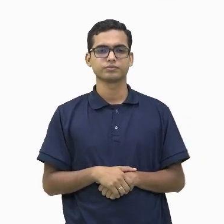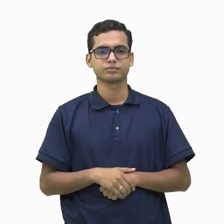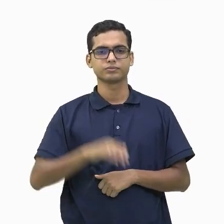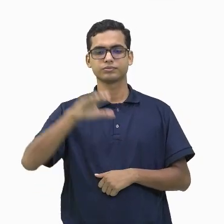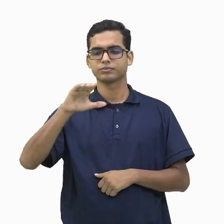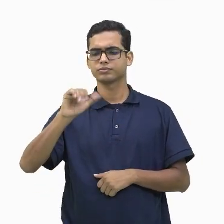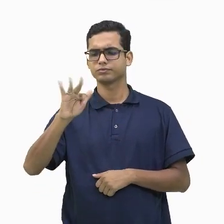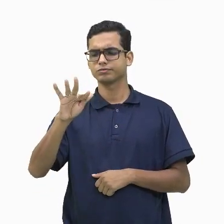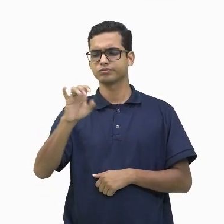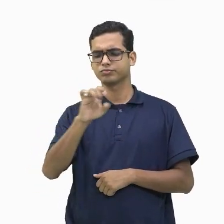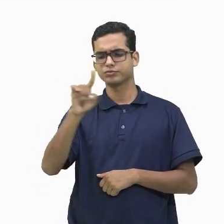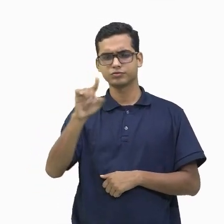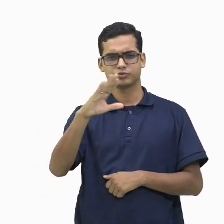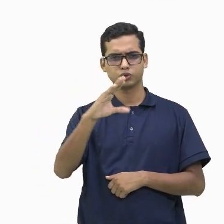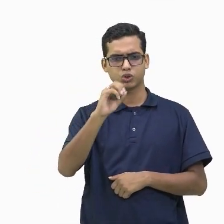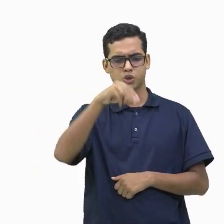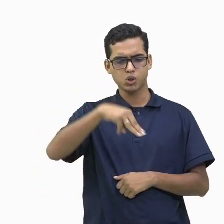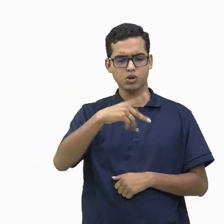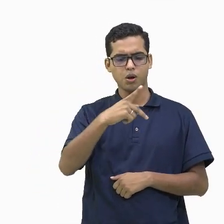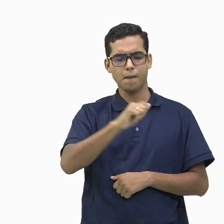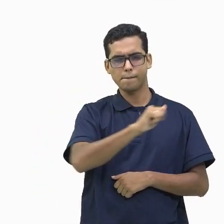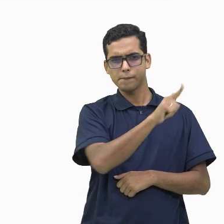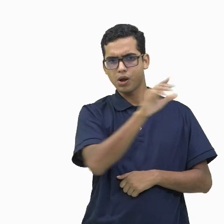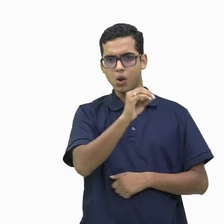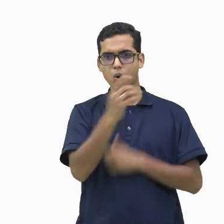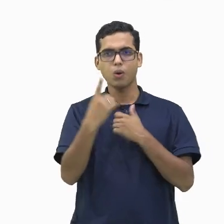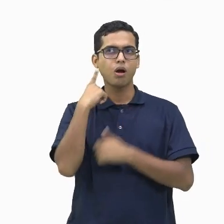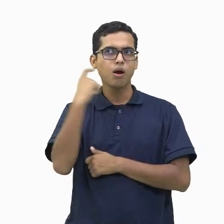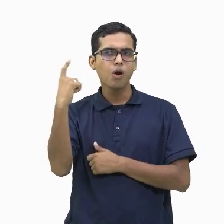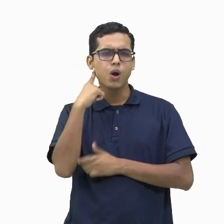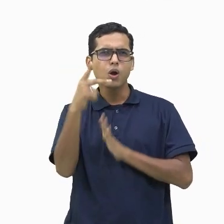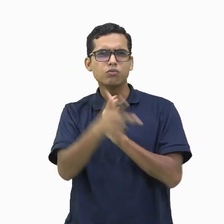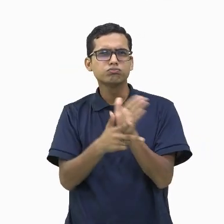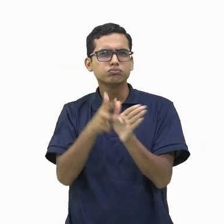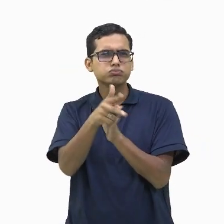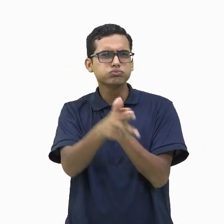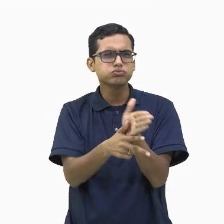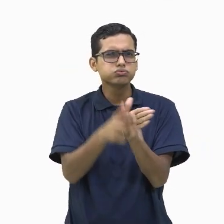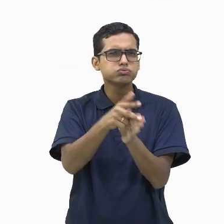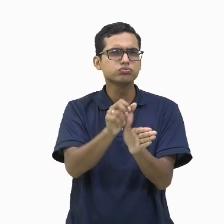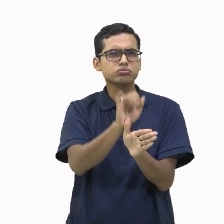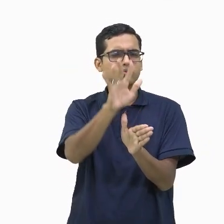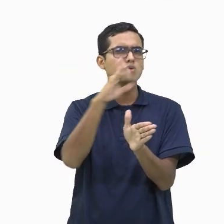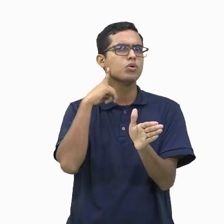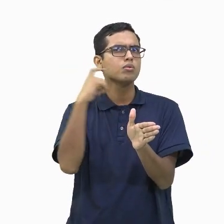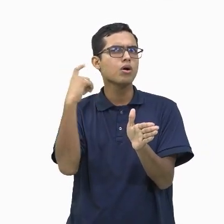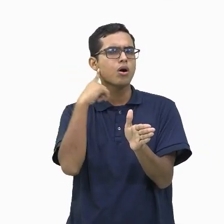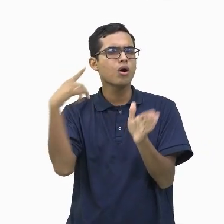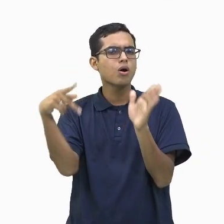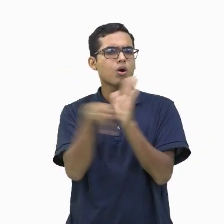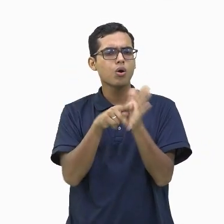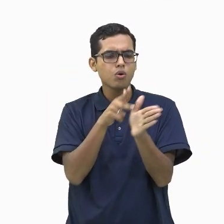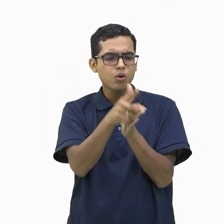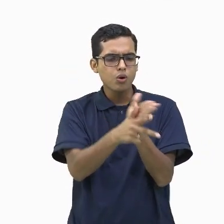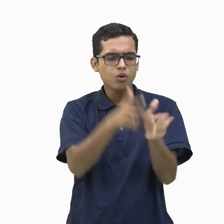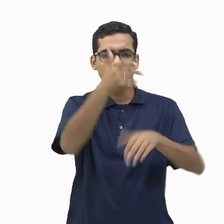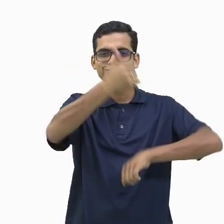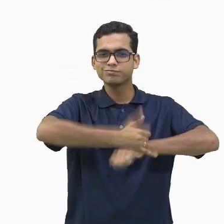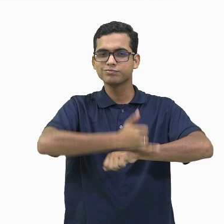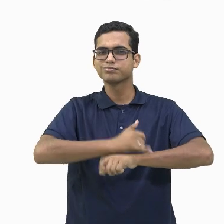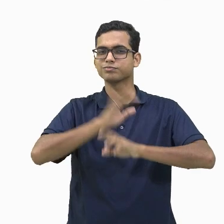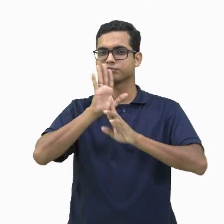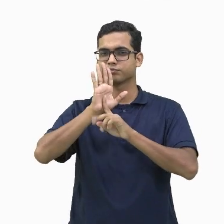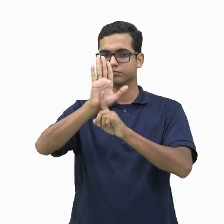estou repetindo, reproduzindo uma ideia do som do trem de ferro. Então, por isso que eu poderia aí trazer isso